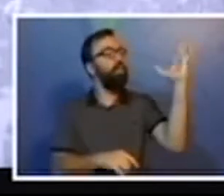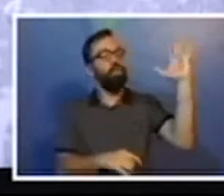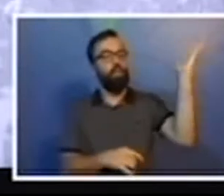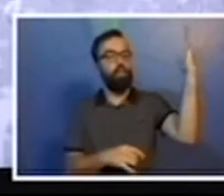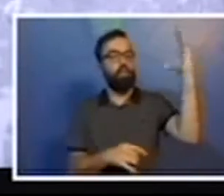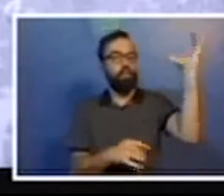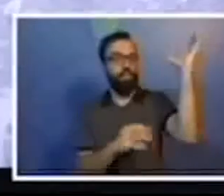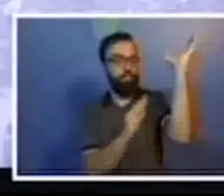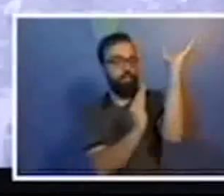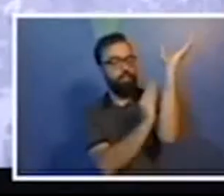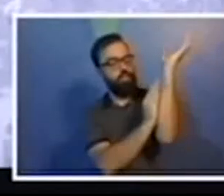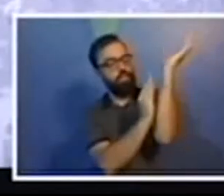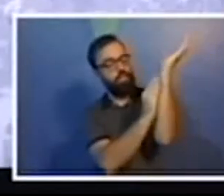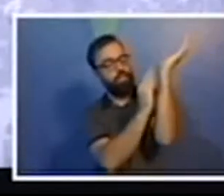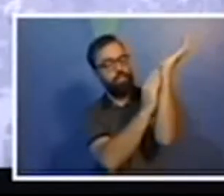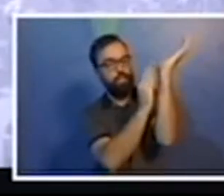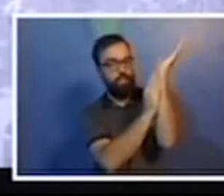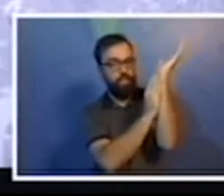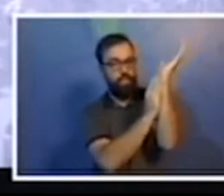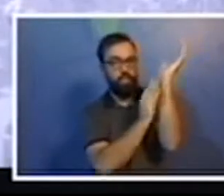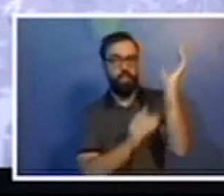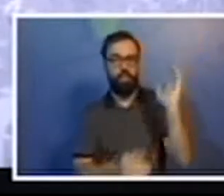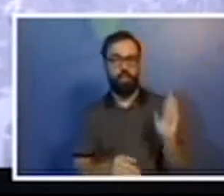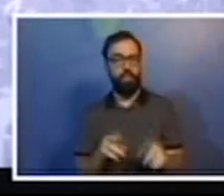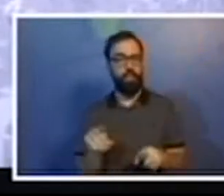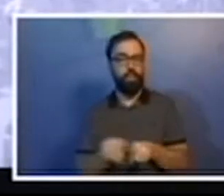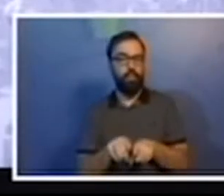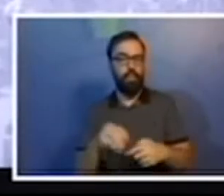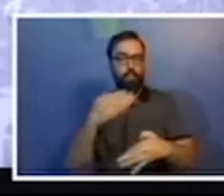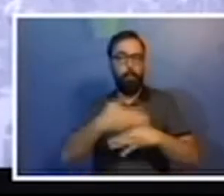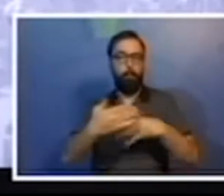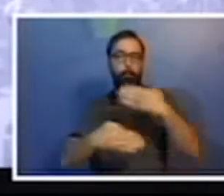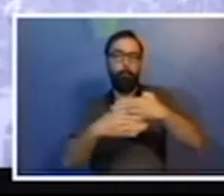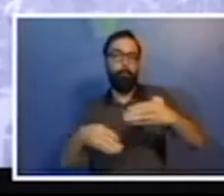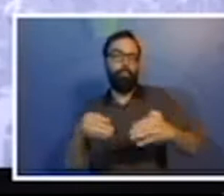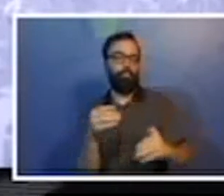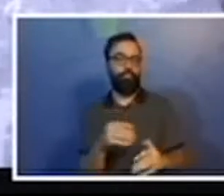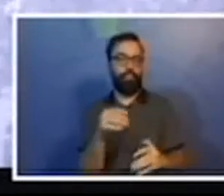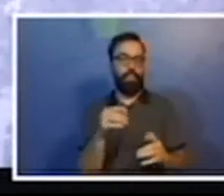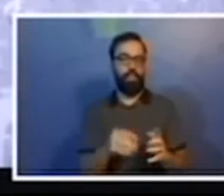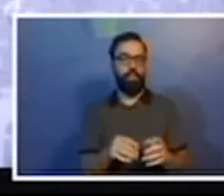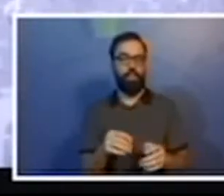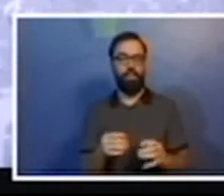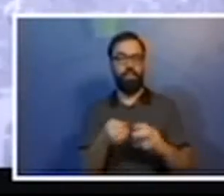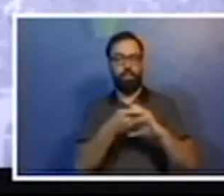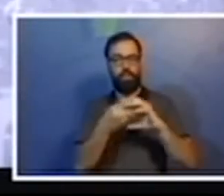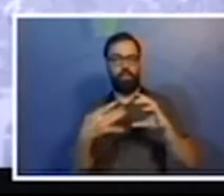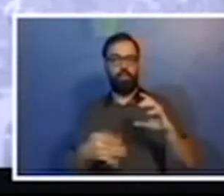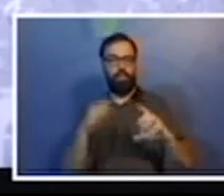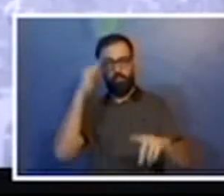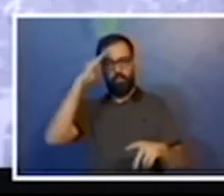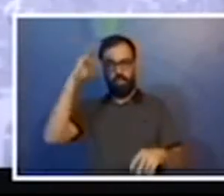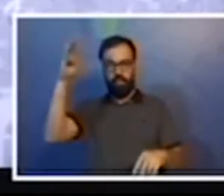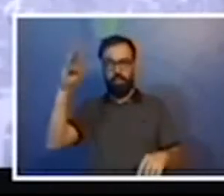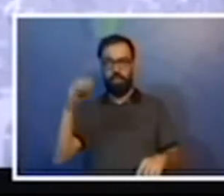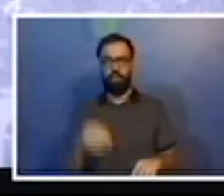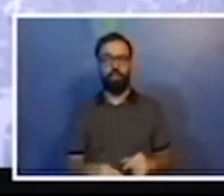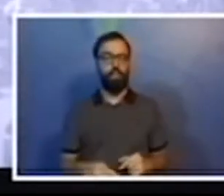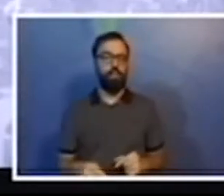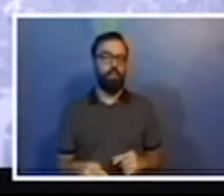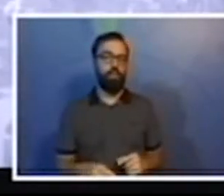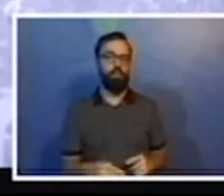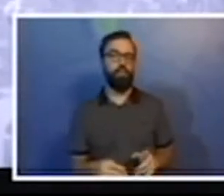água é bom briófitas as características gerais briófitas significa em grego